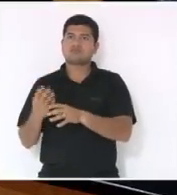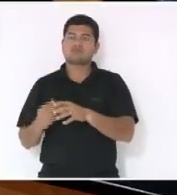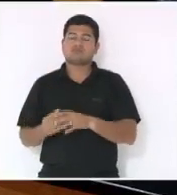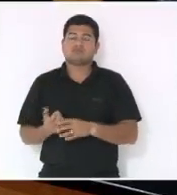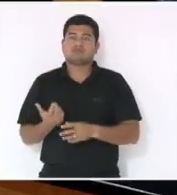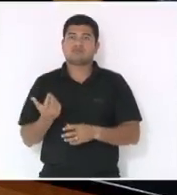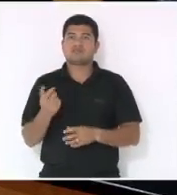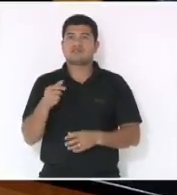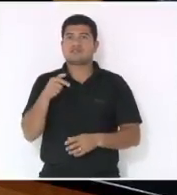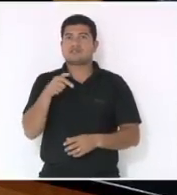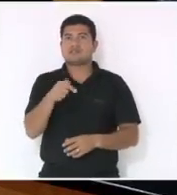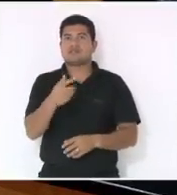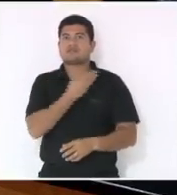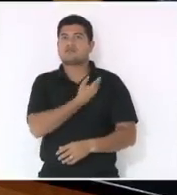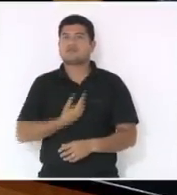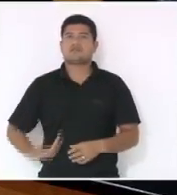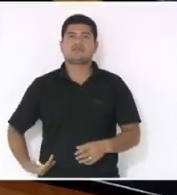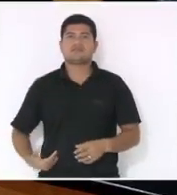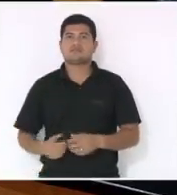Gabriel, faz parte